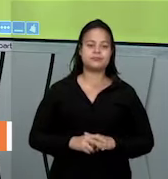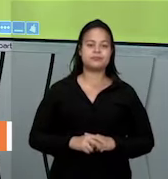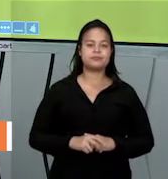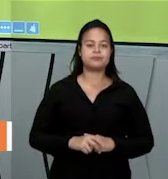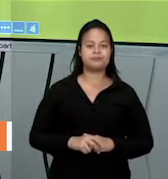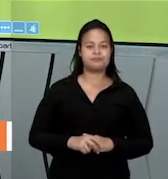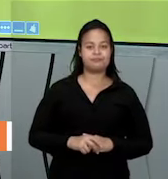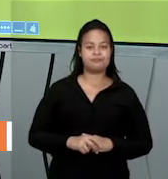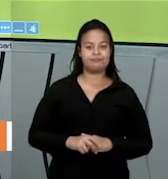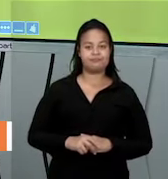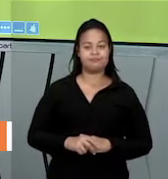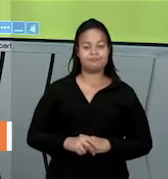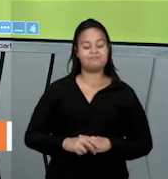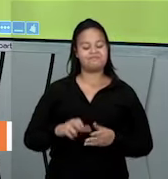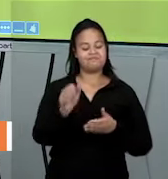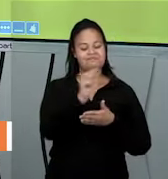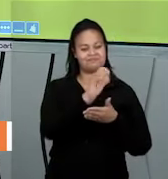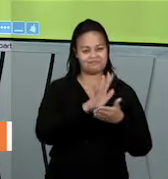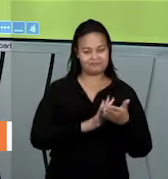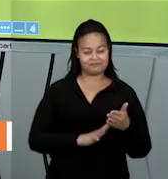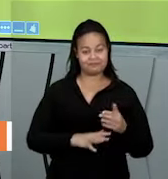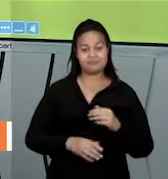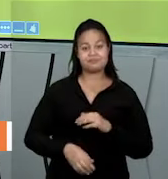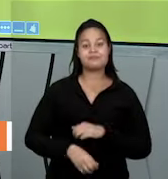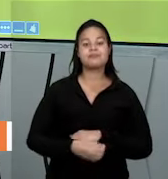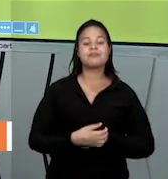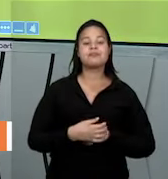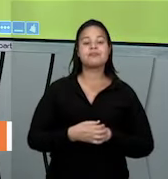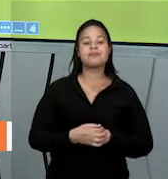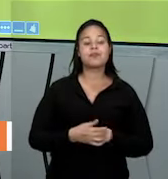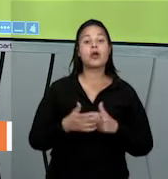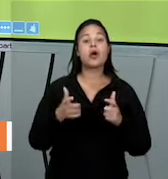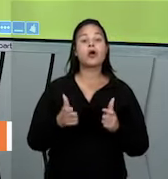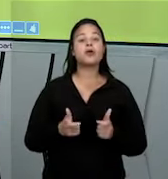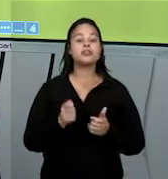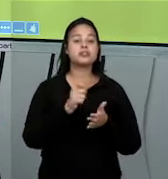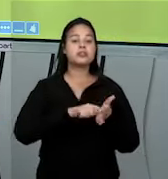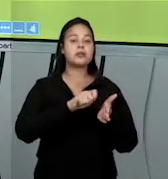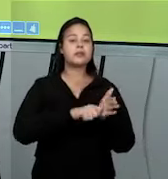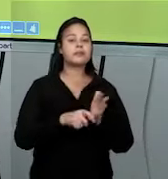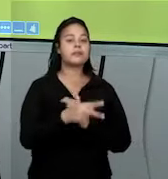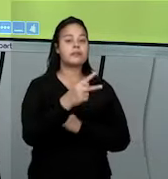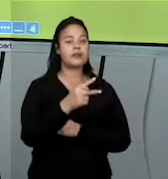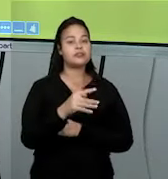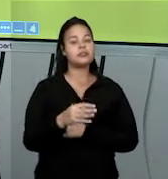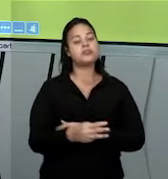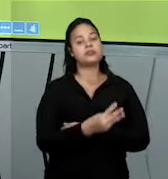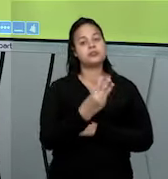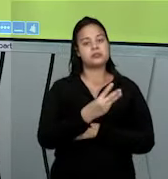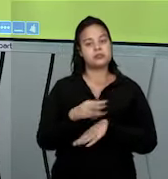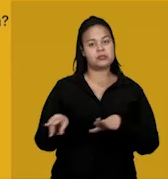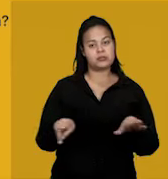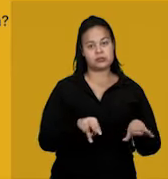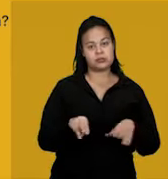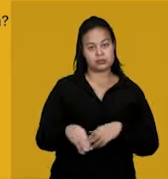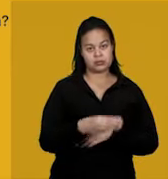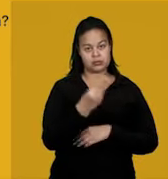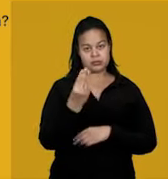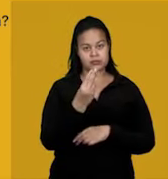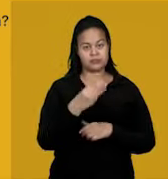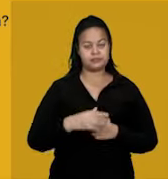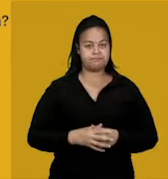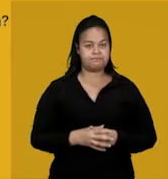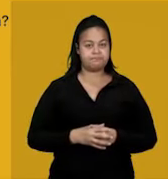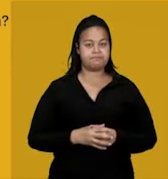Então, vamos para as nossas atividades. Atividades estão no PET 3, na semana 3.